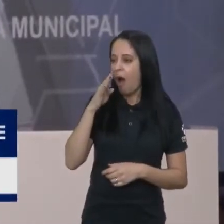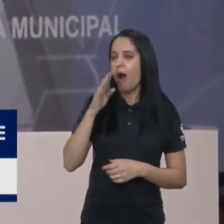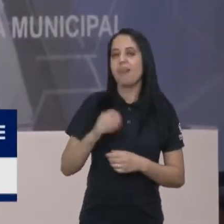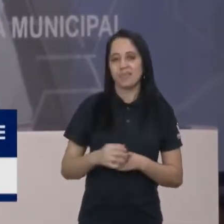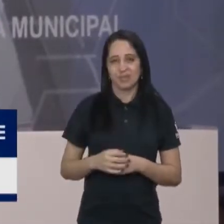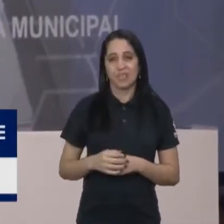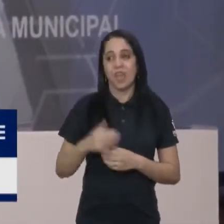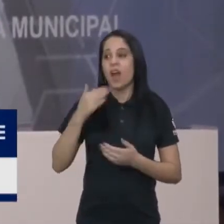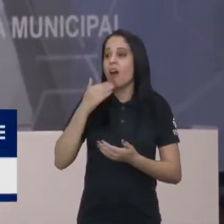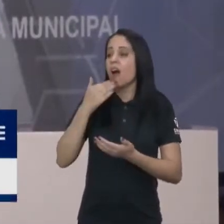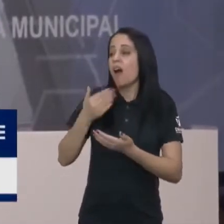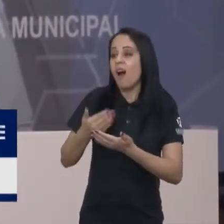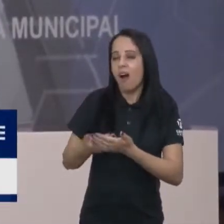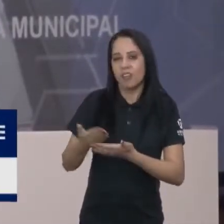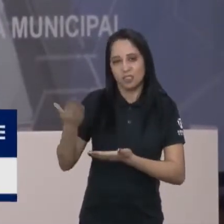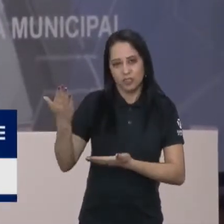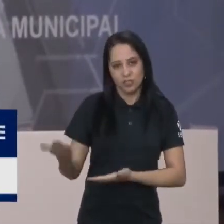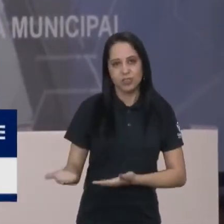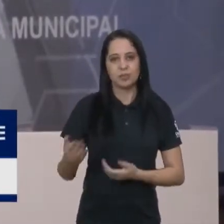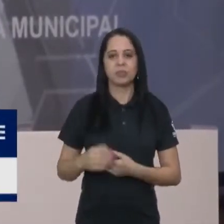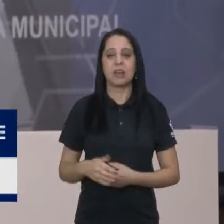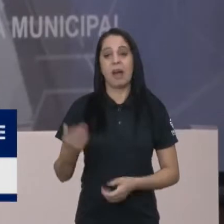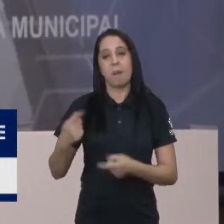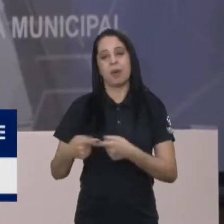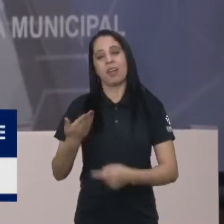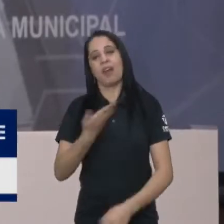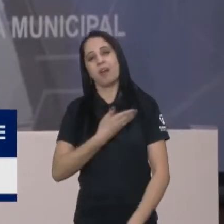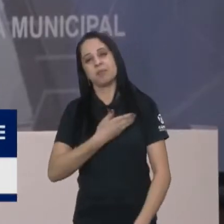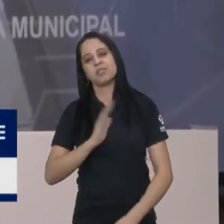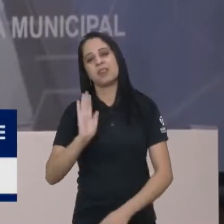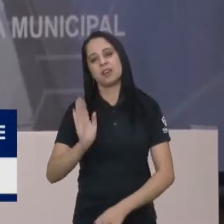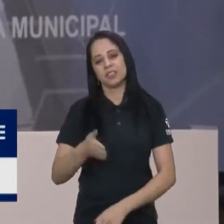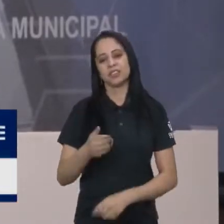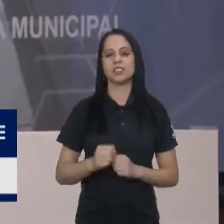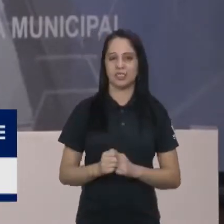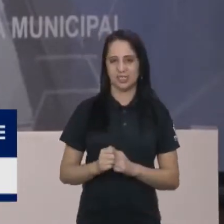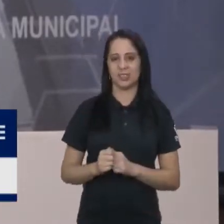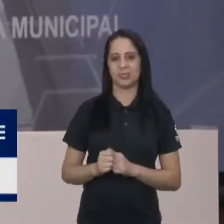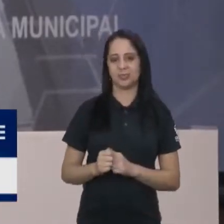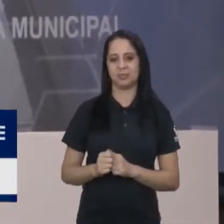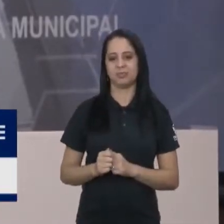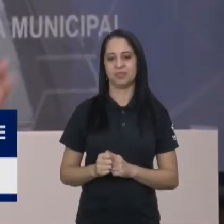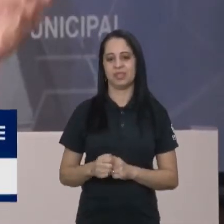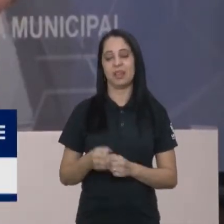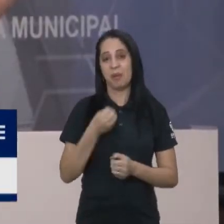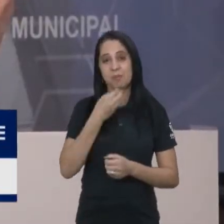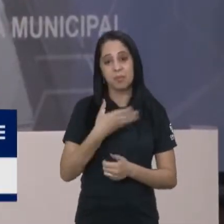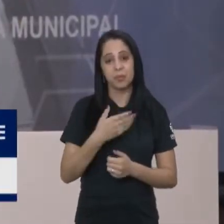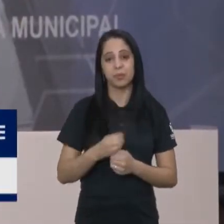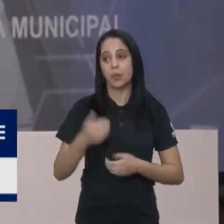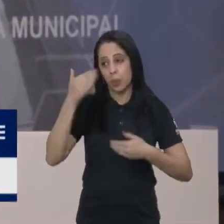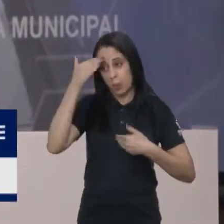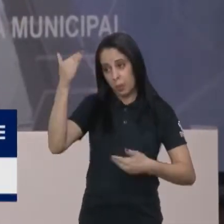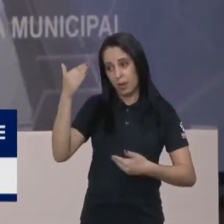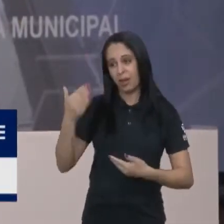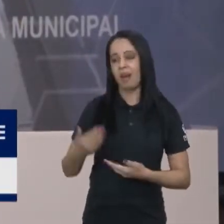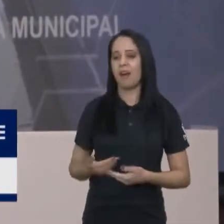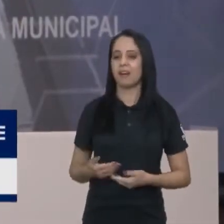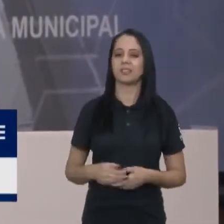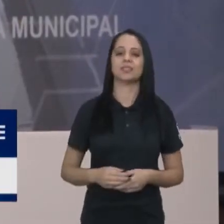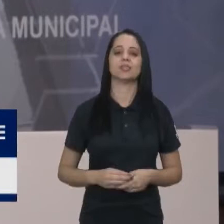pessoas assim, que reconhecem, tem essa amizade e valoriza muito, né? Isso é muito bacana. Obrigado pela presença de todos